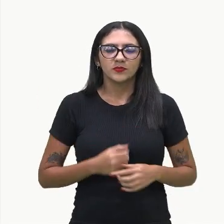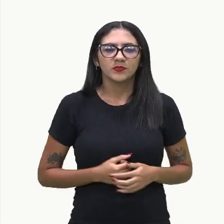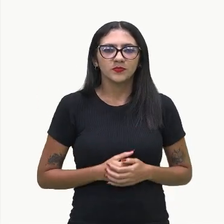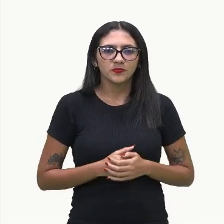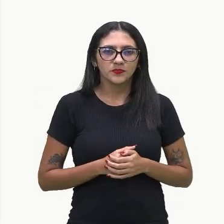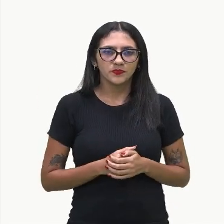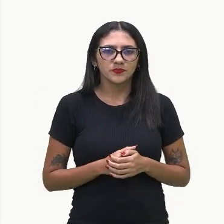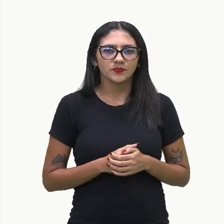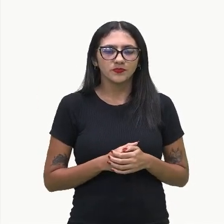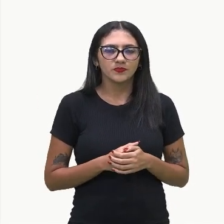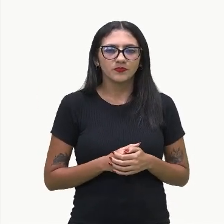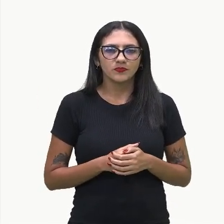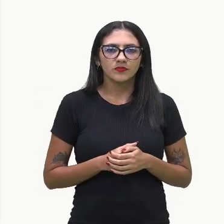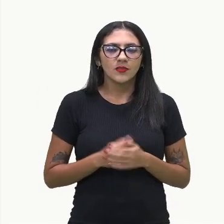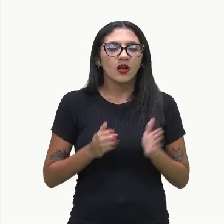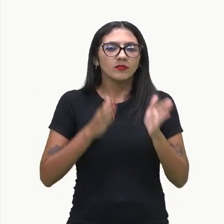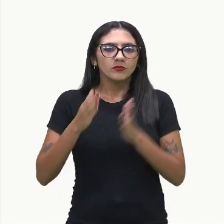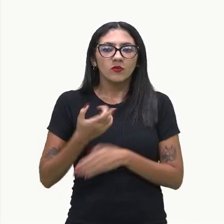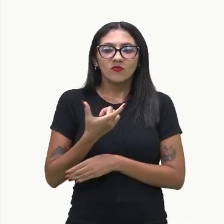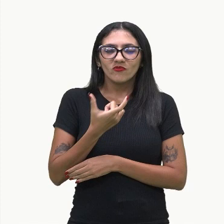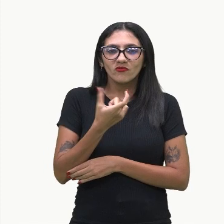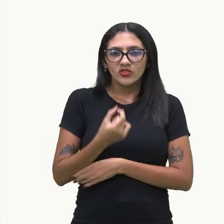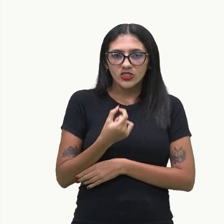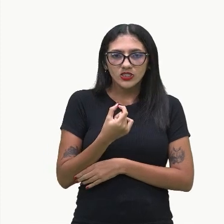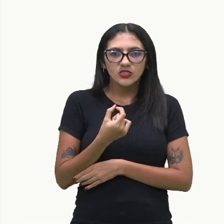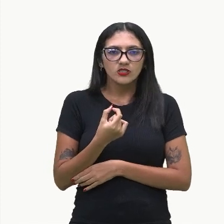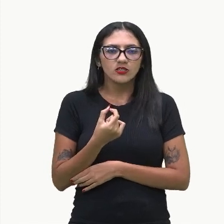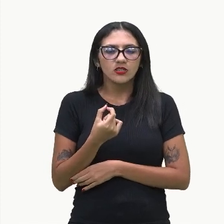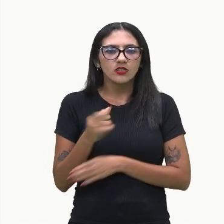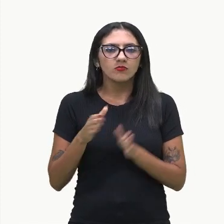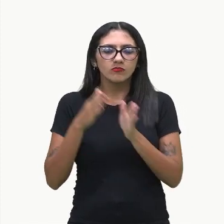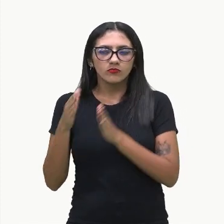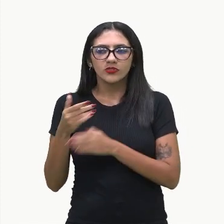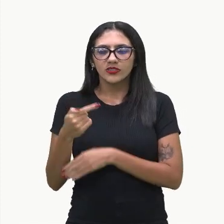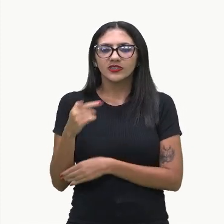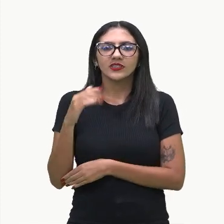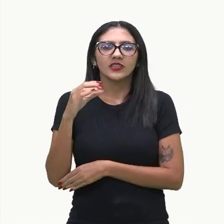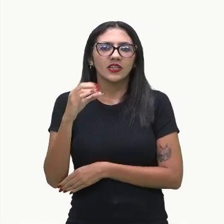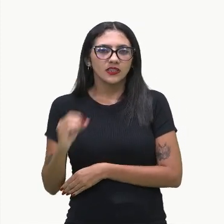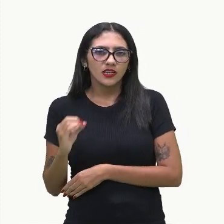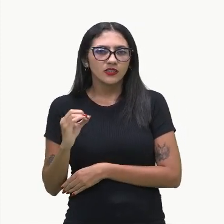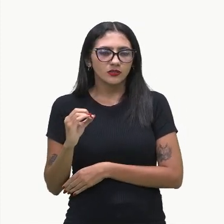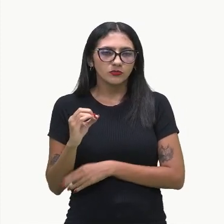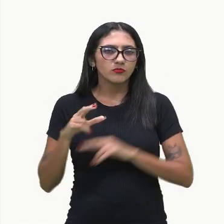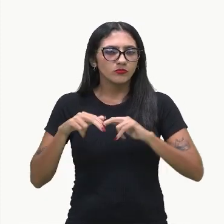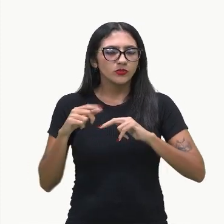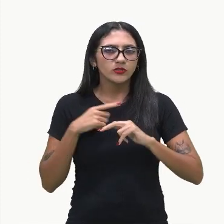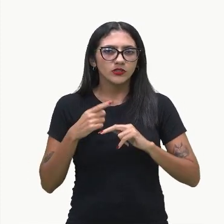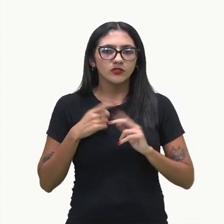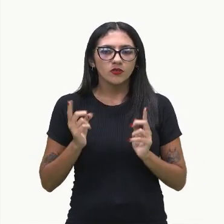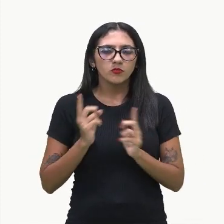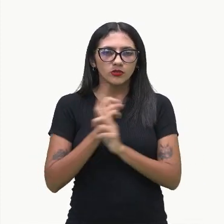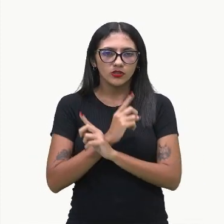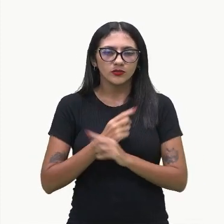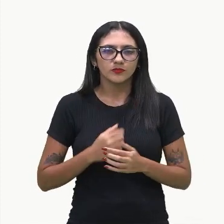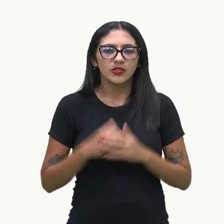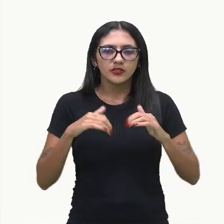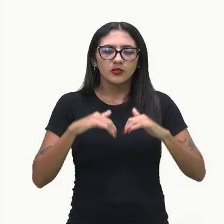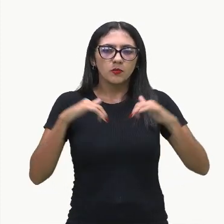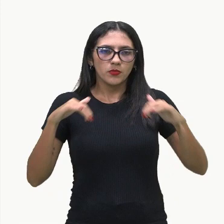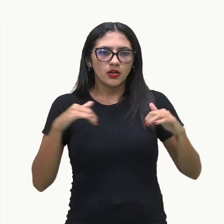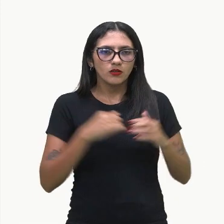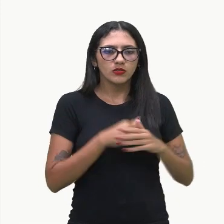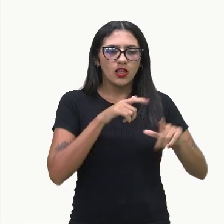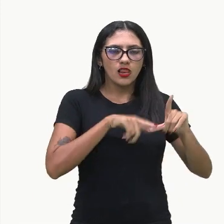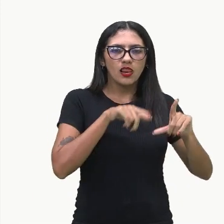x, assim como o 70. Por isso que eles vão ficar do outro lado da igualdade. Nós separamos quem tem a